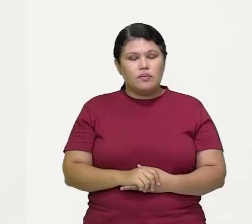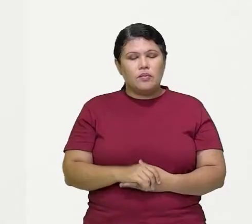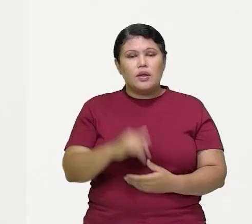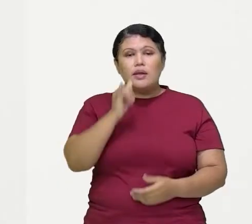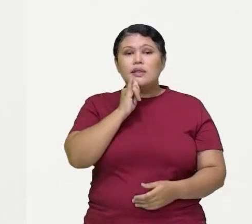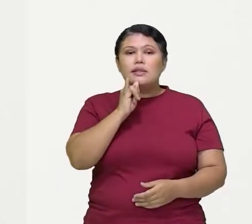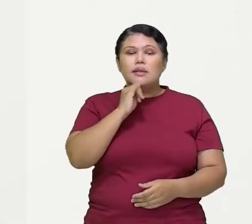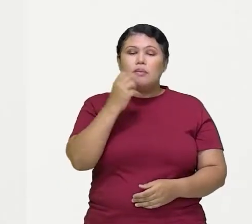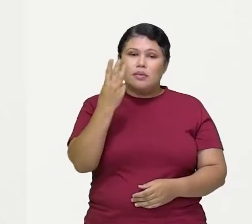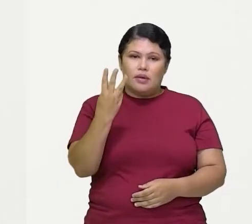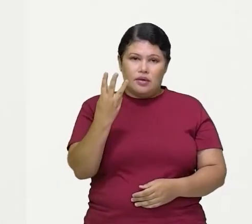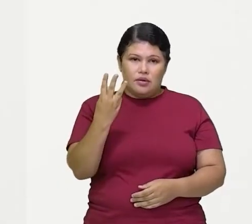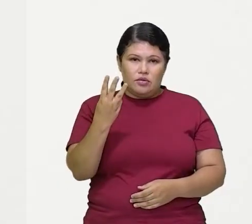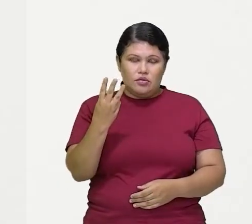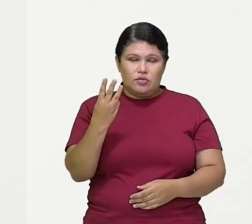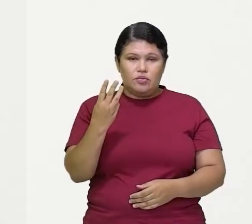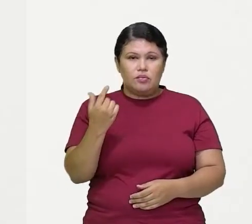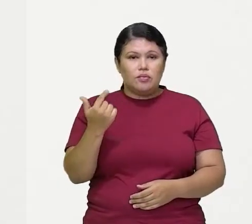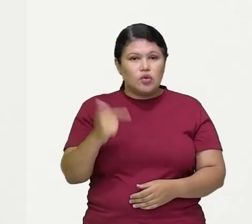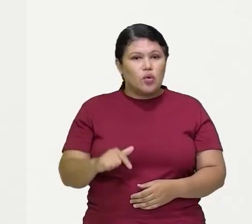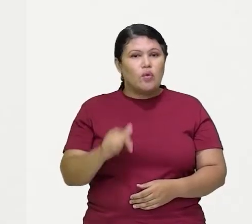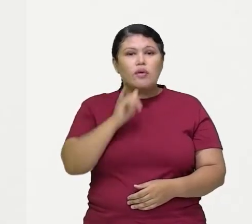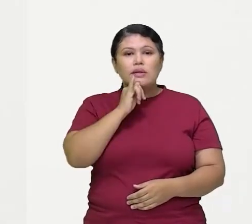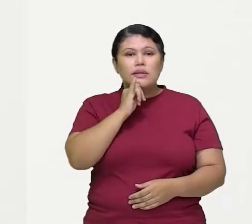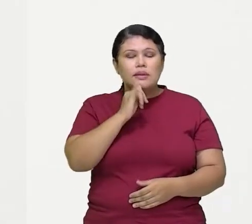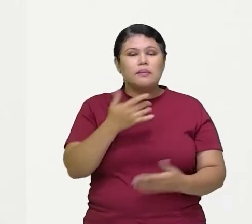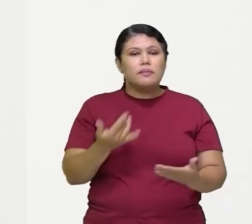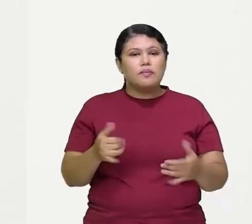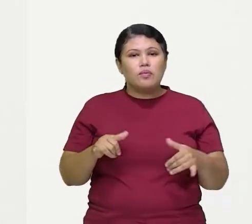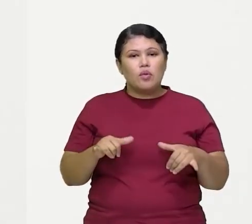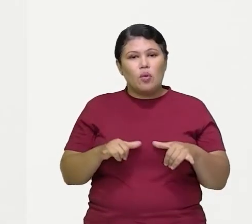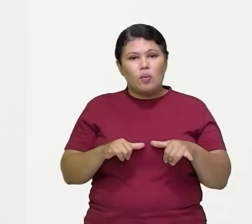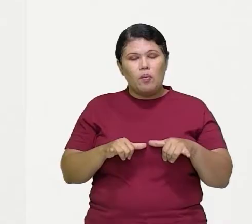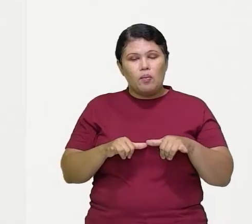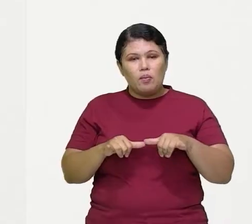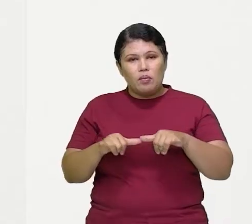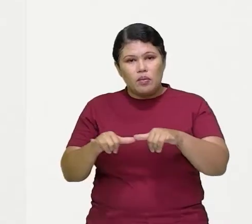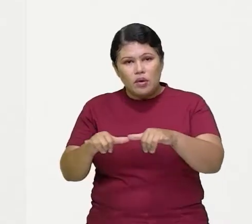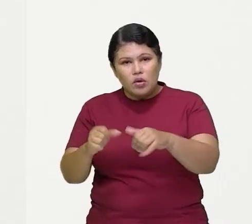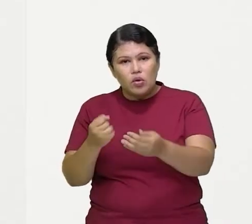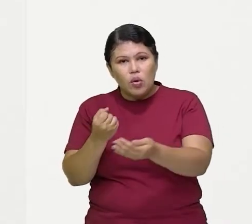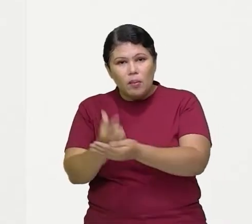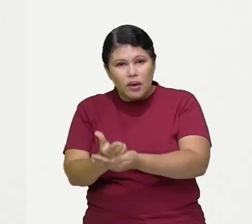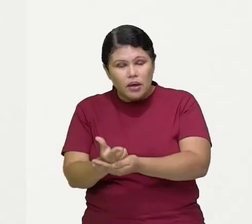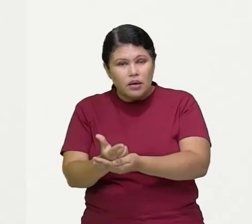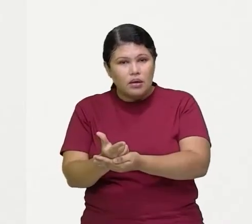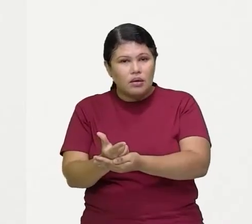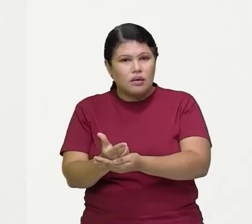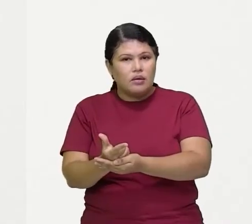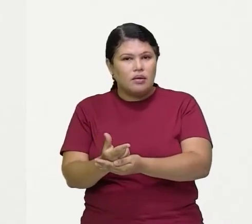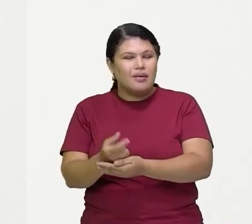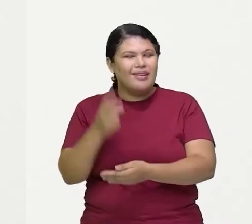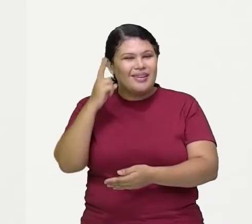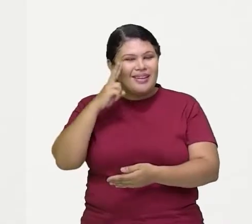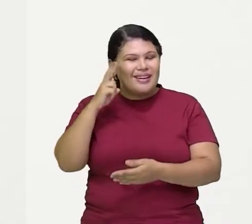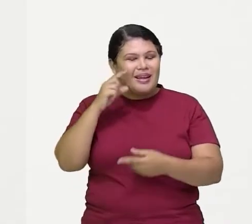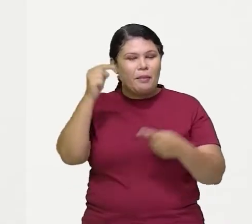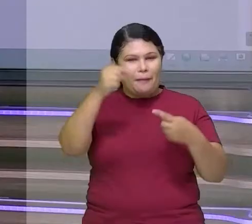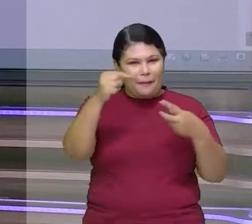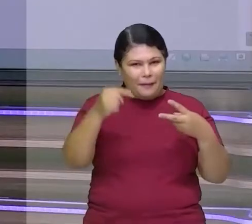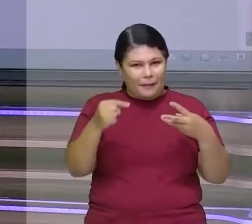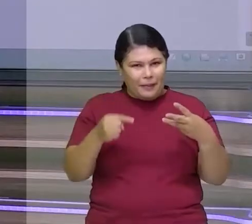2 pontos novamente. Mais um exemplo. Comprei no mercado. Lembra a história dos